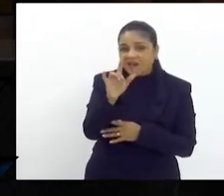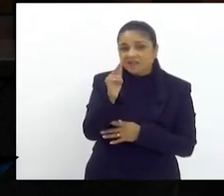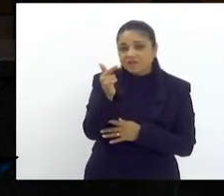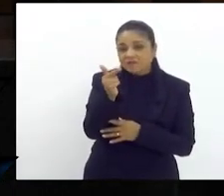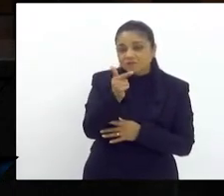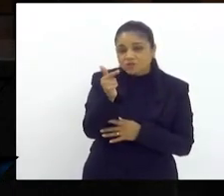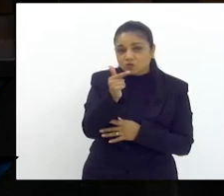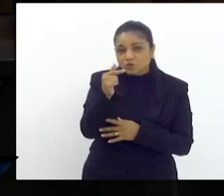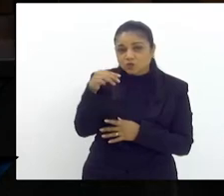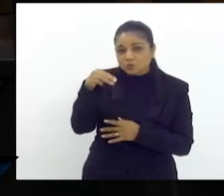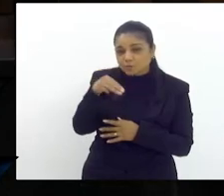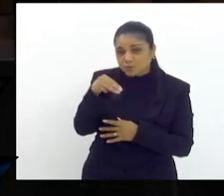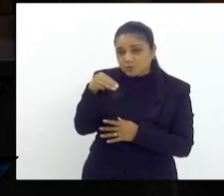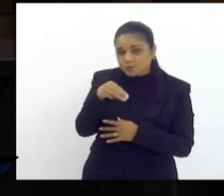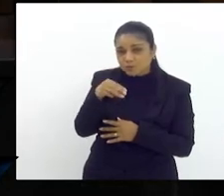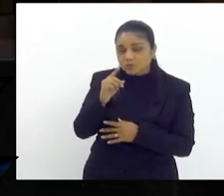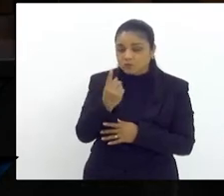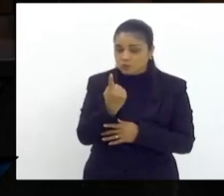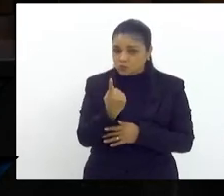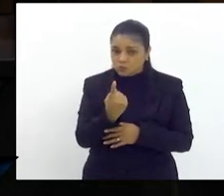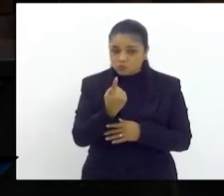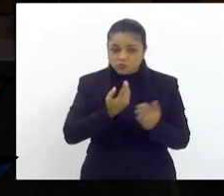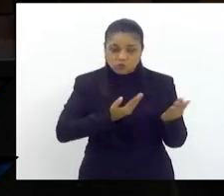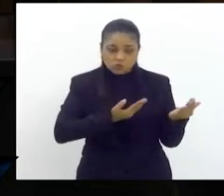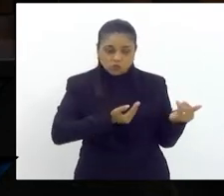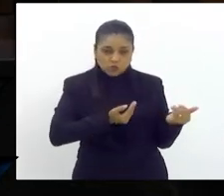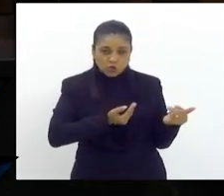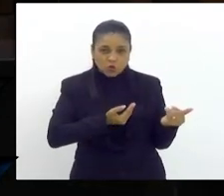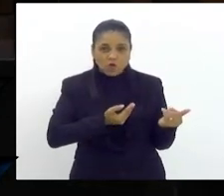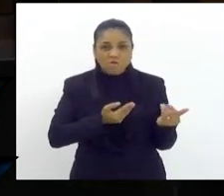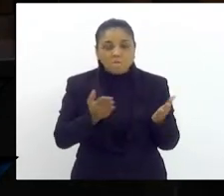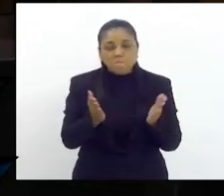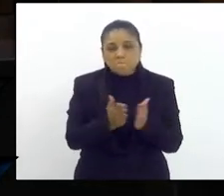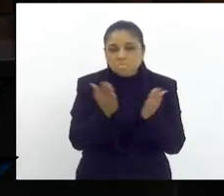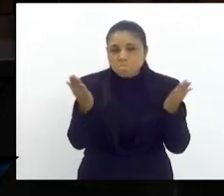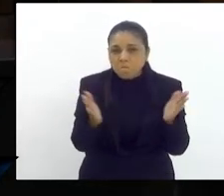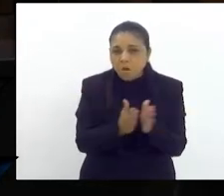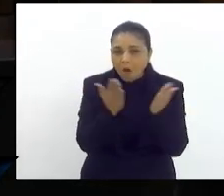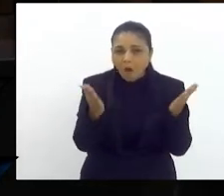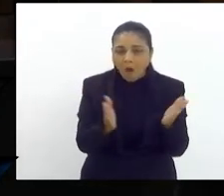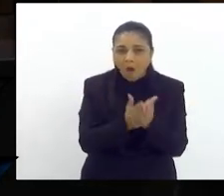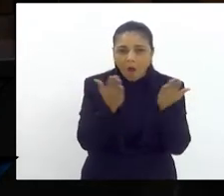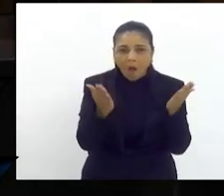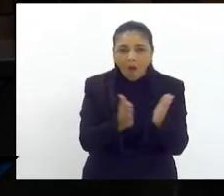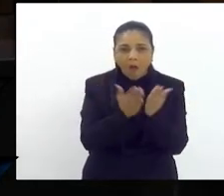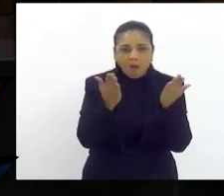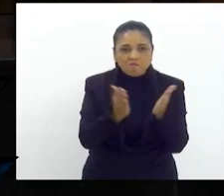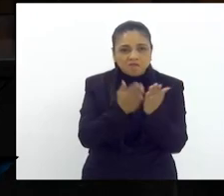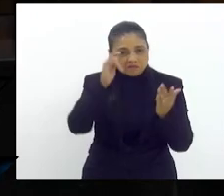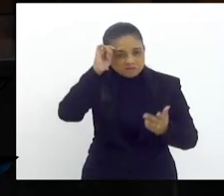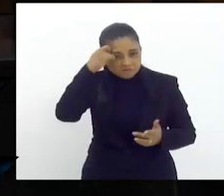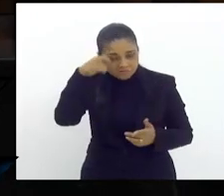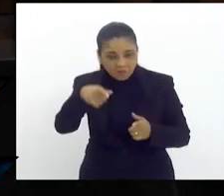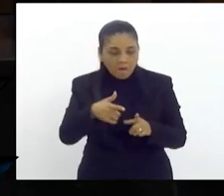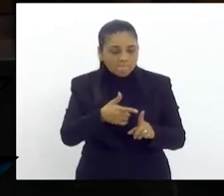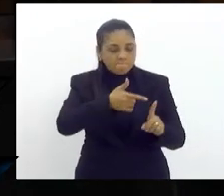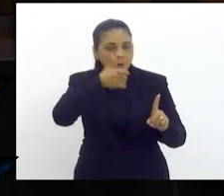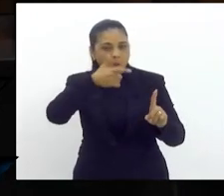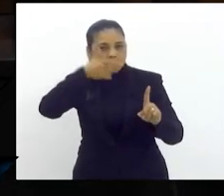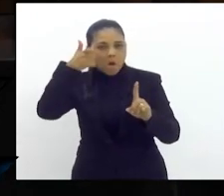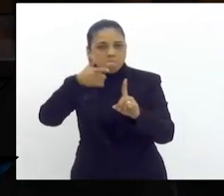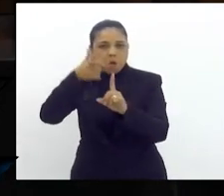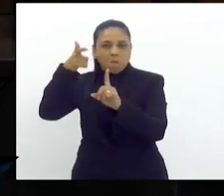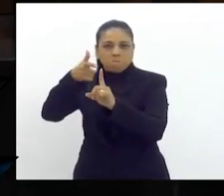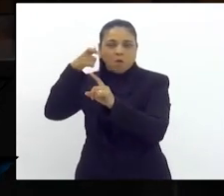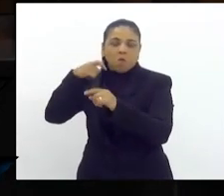minutos um jovem negro pobre periférico da idade Divine Junior é executado pelas forças